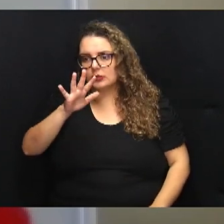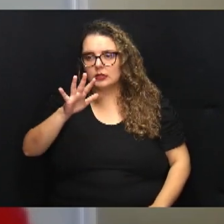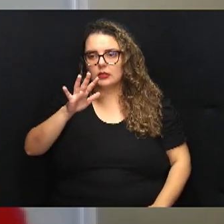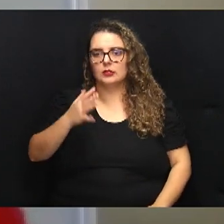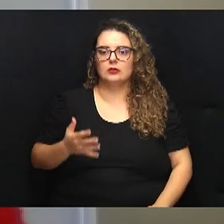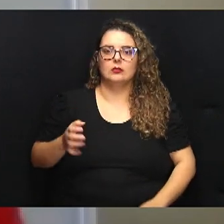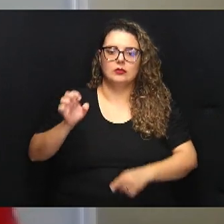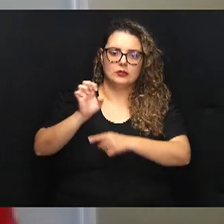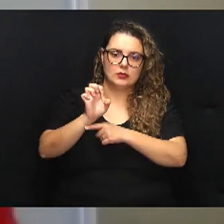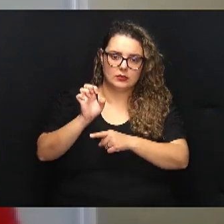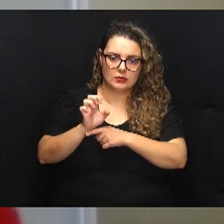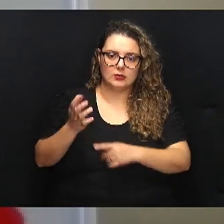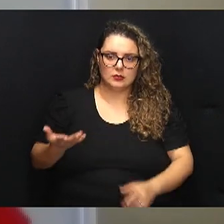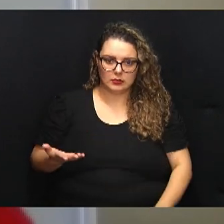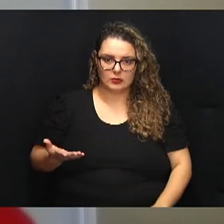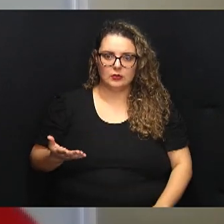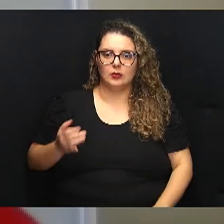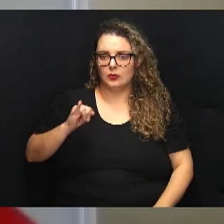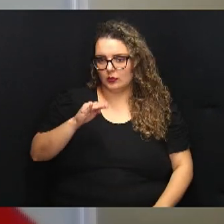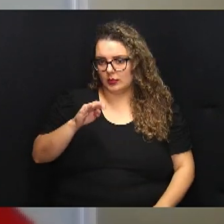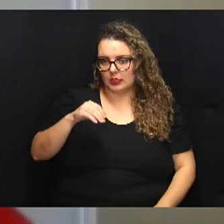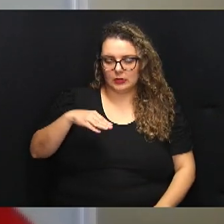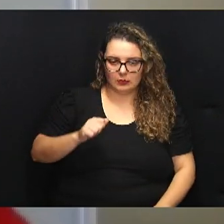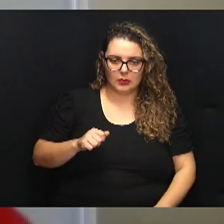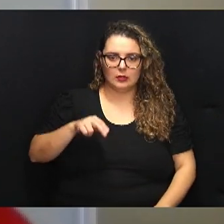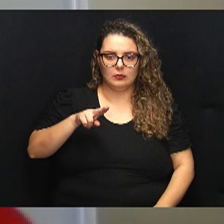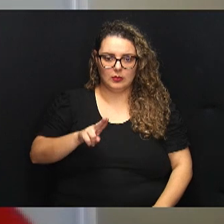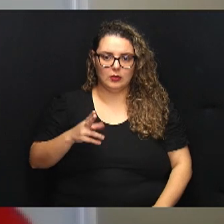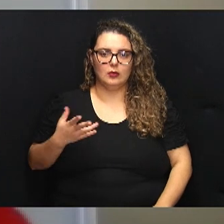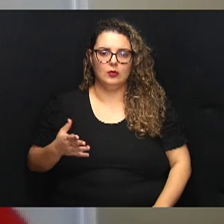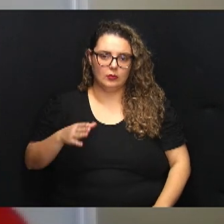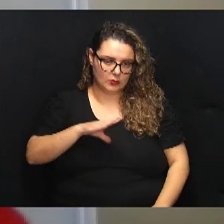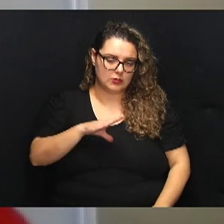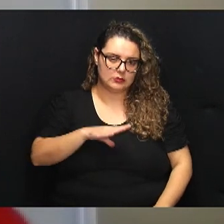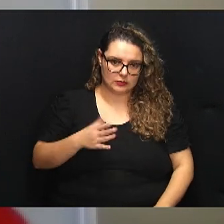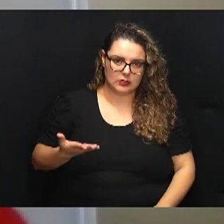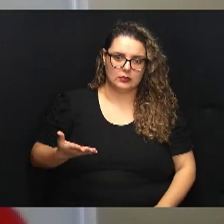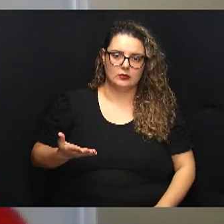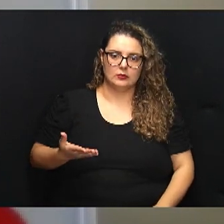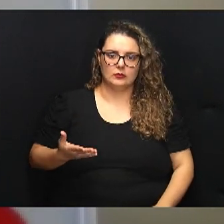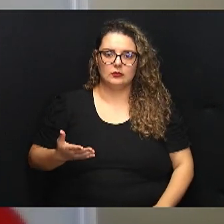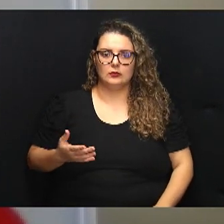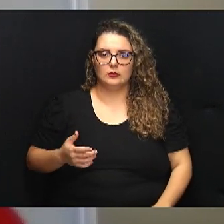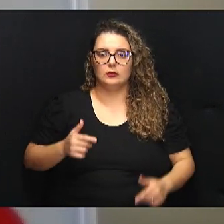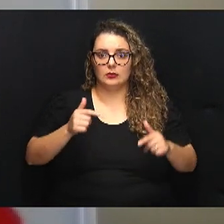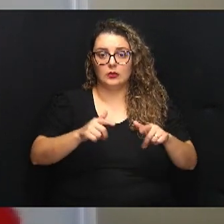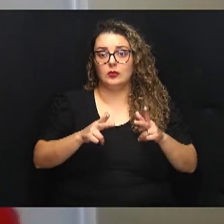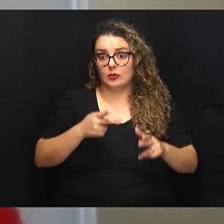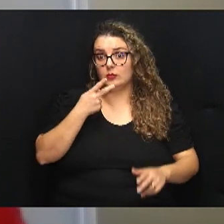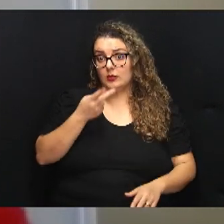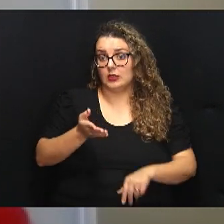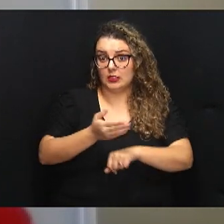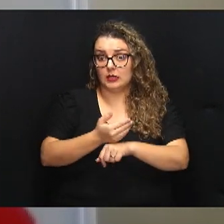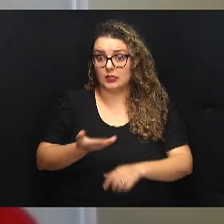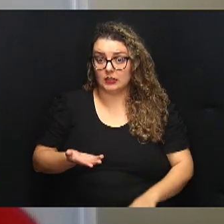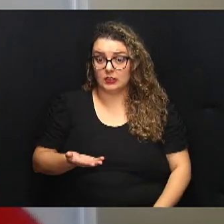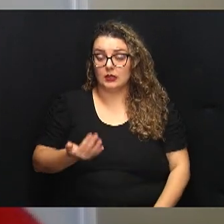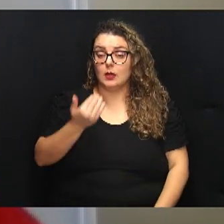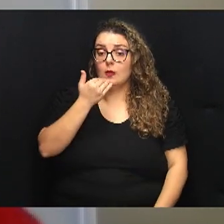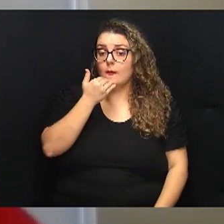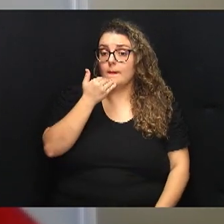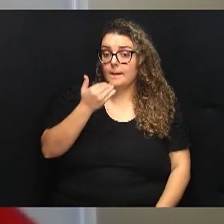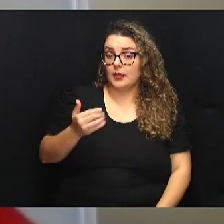ou estadual ou municipal, conforme a abrangência do empreendimento, como eu mencionei, solicita